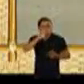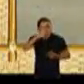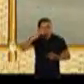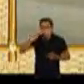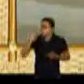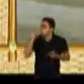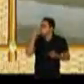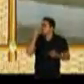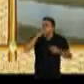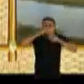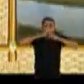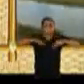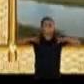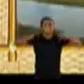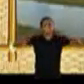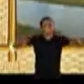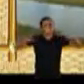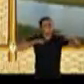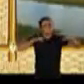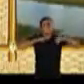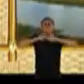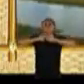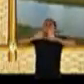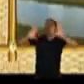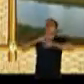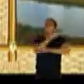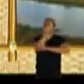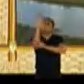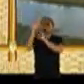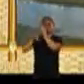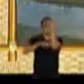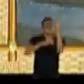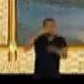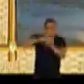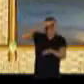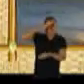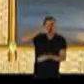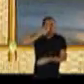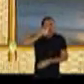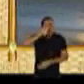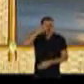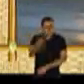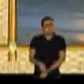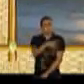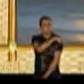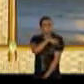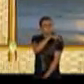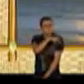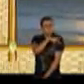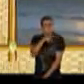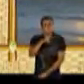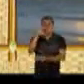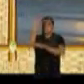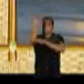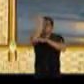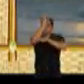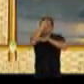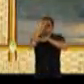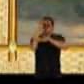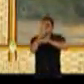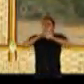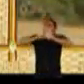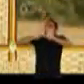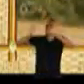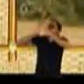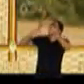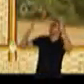O que seriam das paisagens sem os carnaubais, dos finais de tarde sem o nosso pôr do sol, do céu sem o